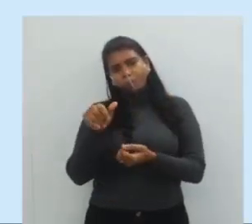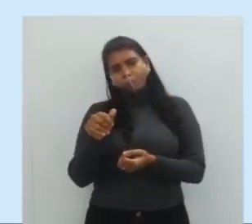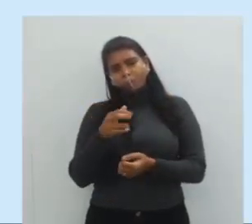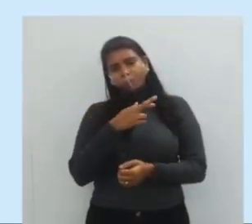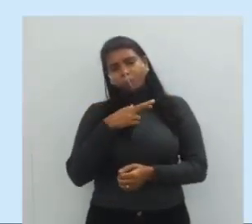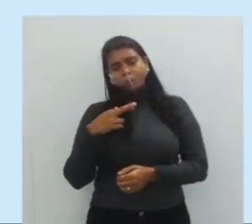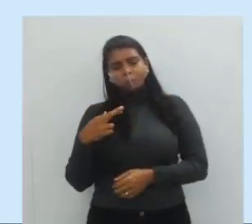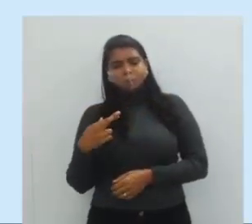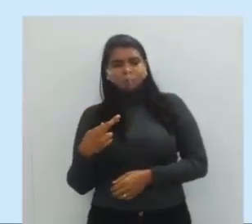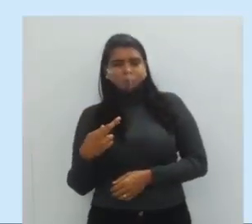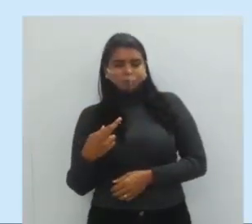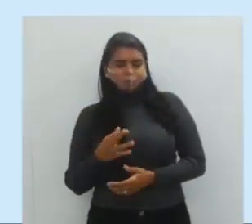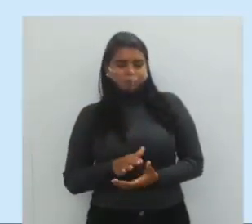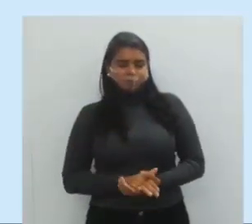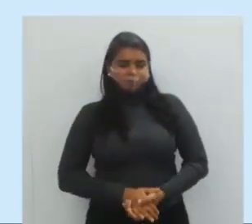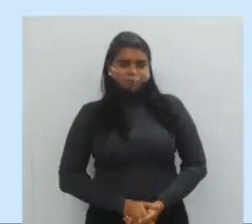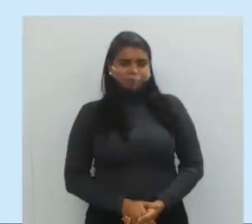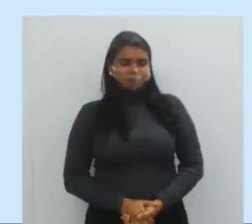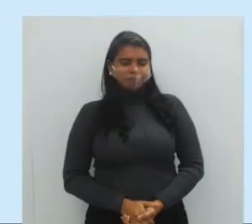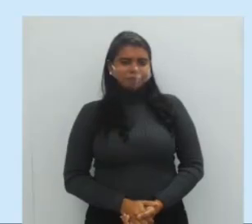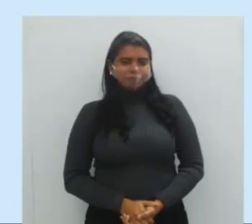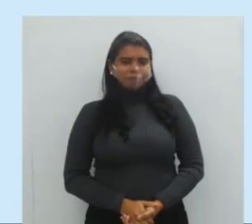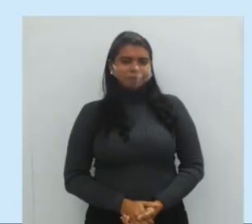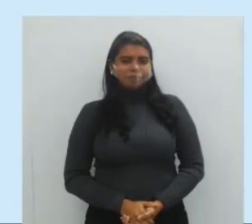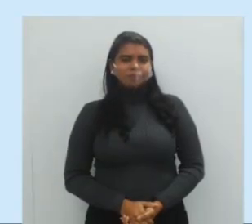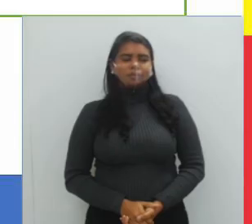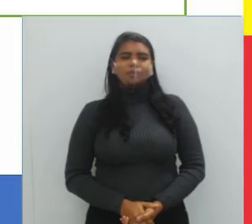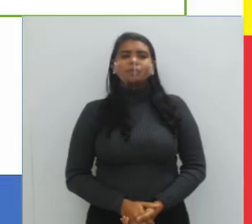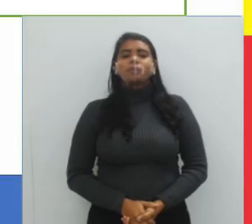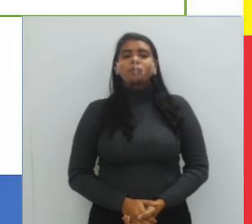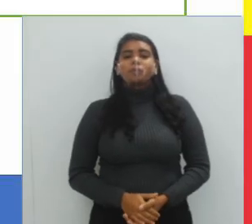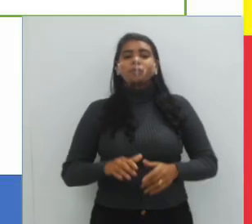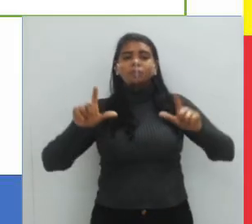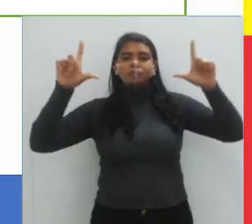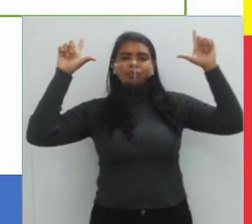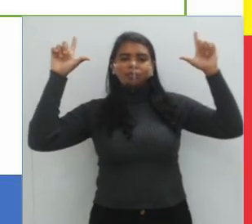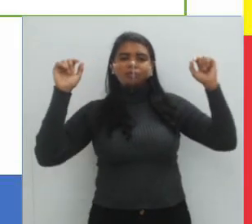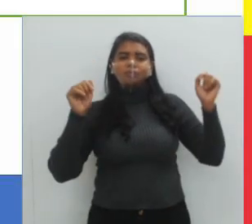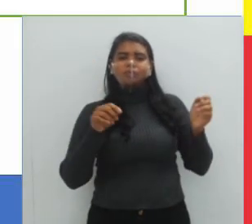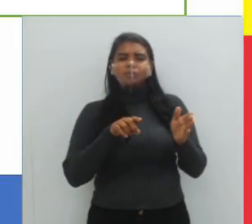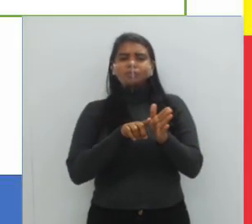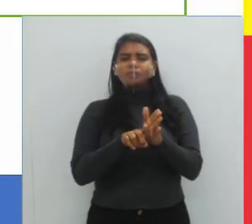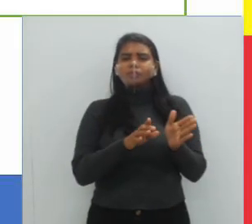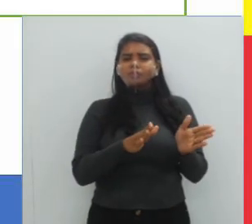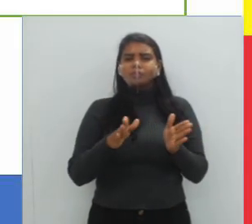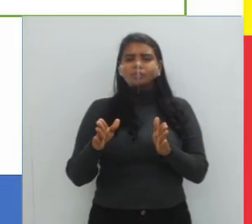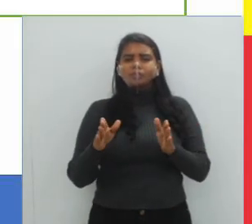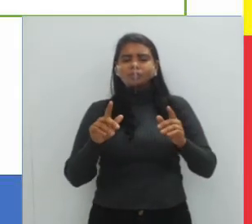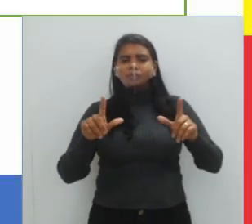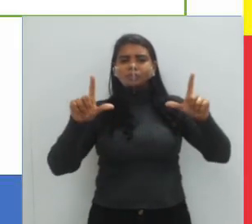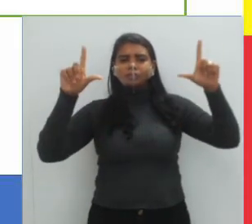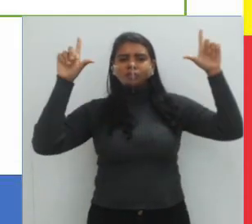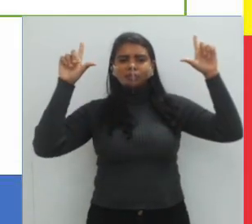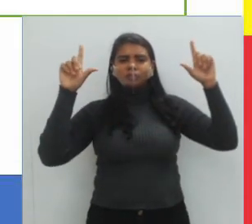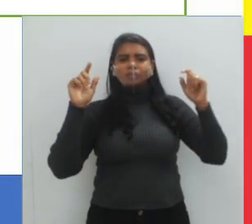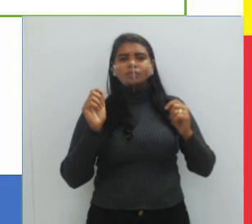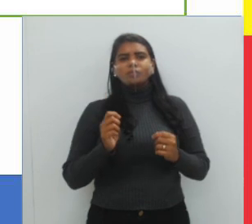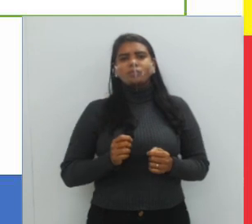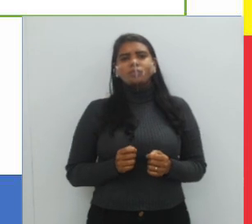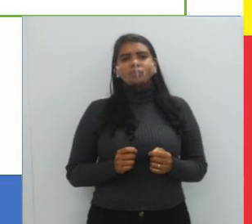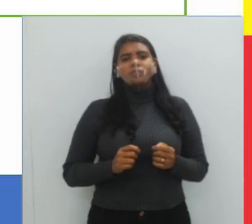mundo. Só que o nosso foco é o símbolo religioso. Nós temos aqui a seguinte questão, como há na tela aí.